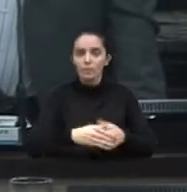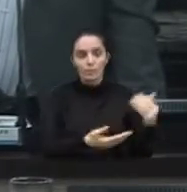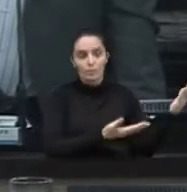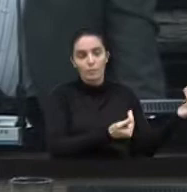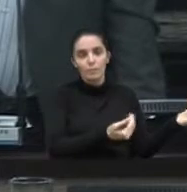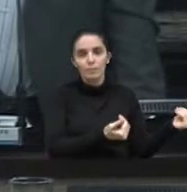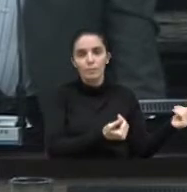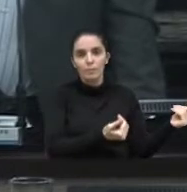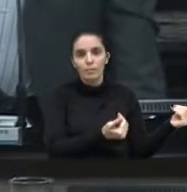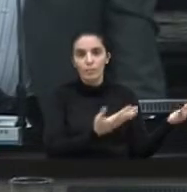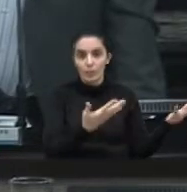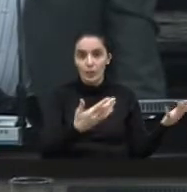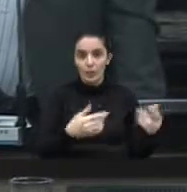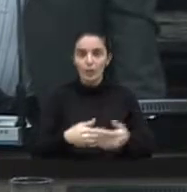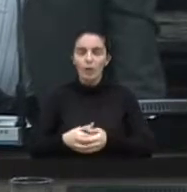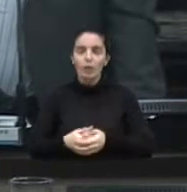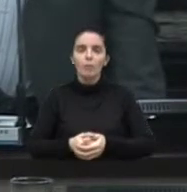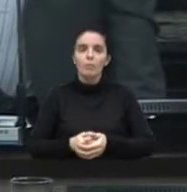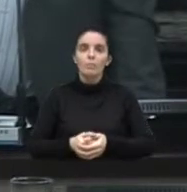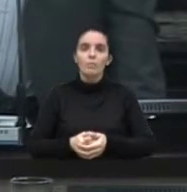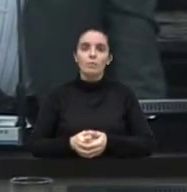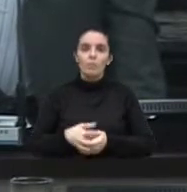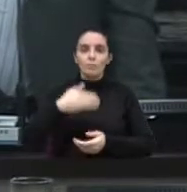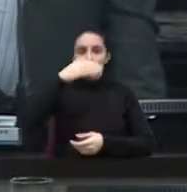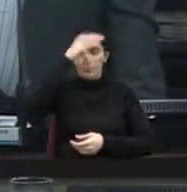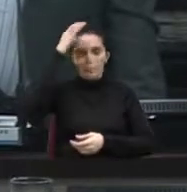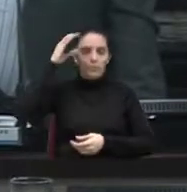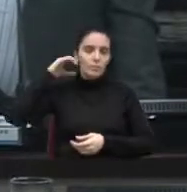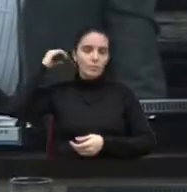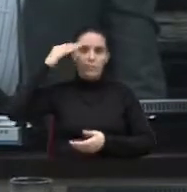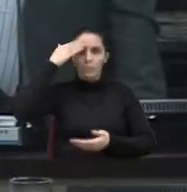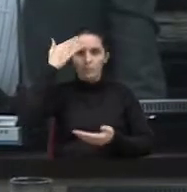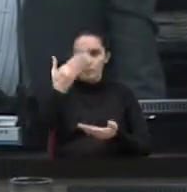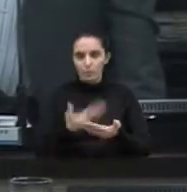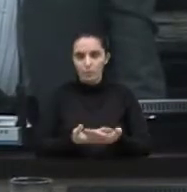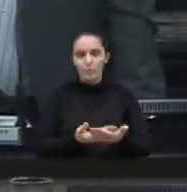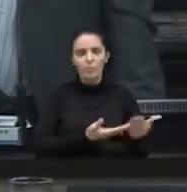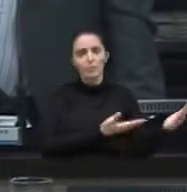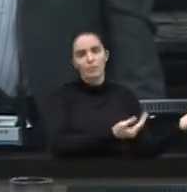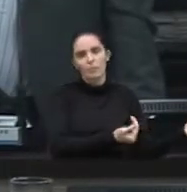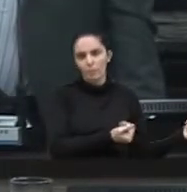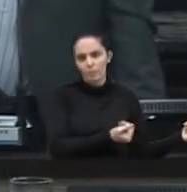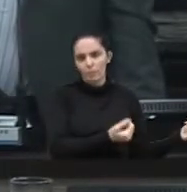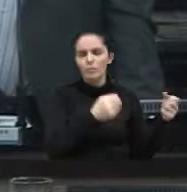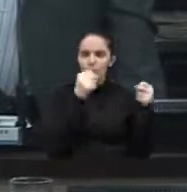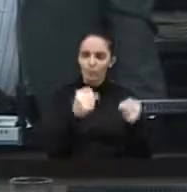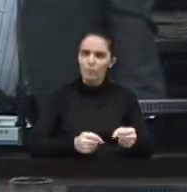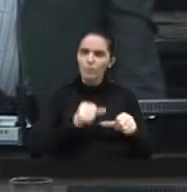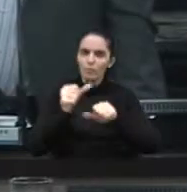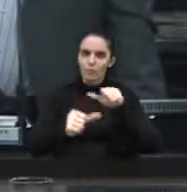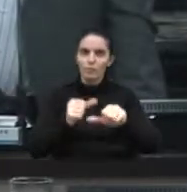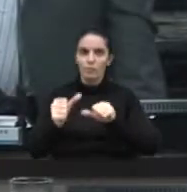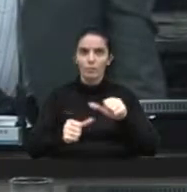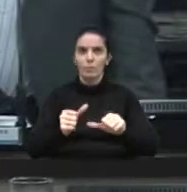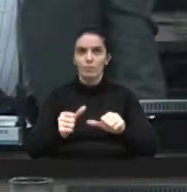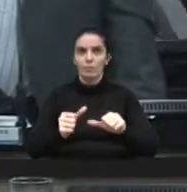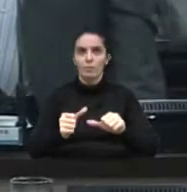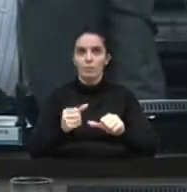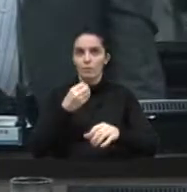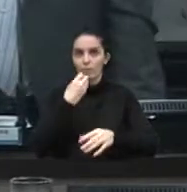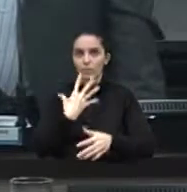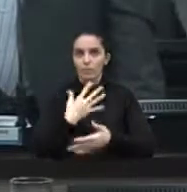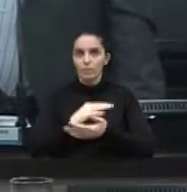era um absurdo eu acreditar na recuperação do ser humano, na recuperação daquele jovem, eu me colocava à disposição para entender que o problema é muito